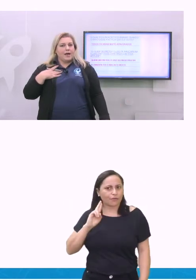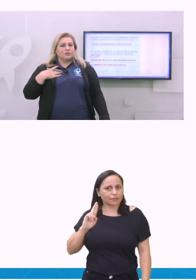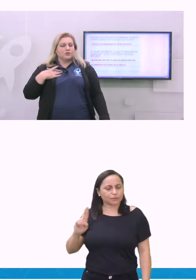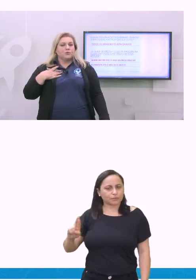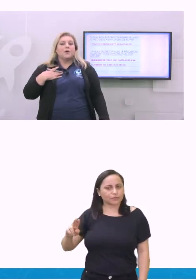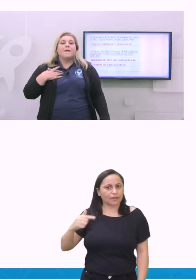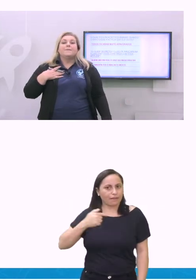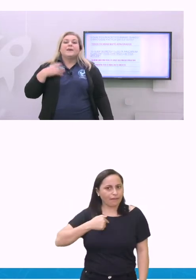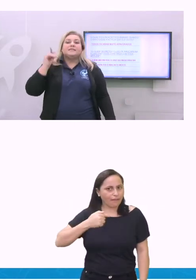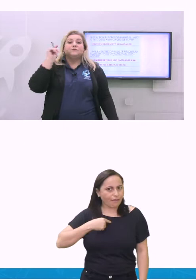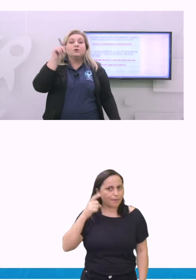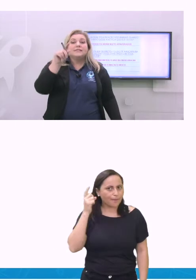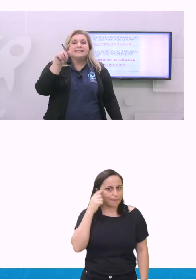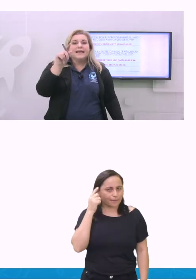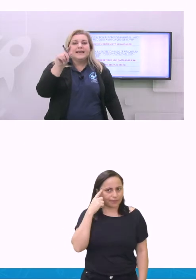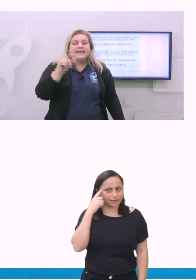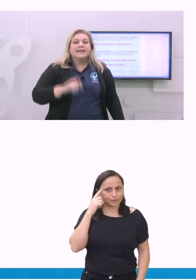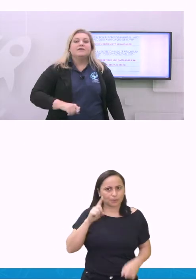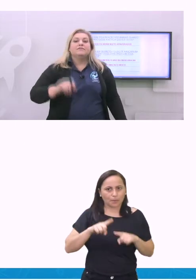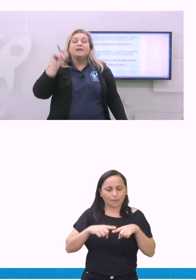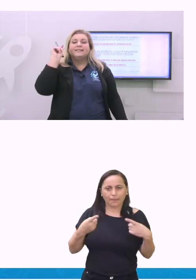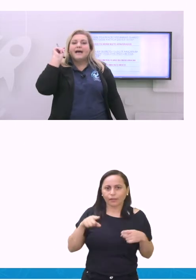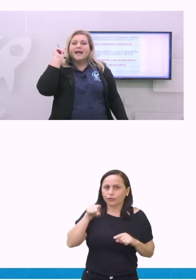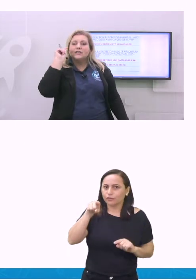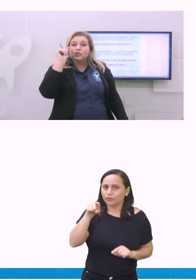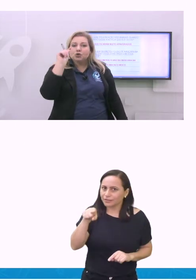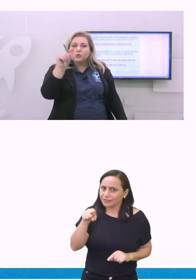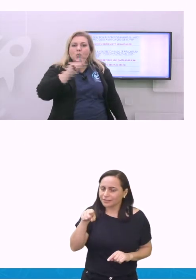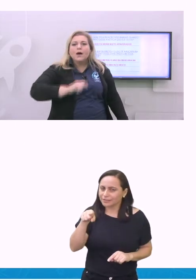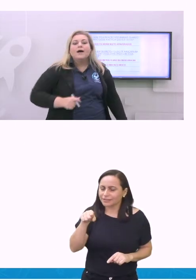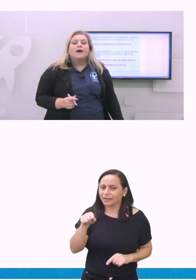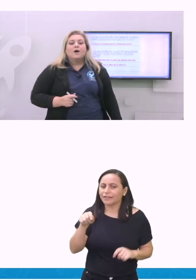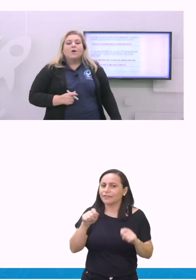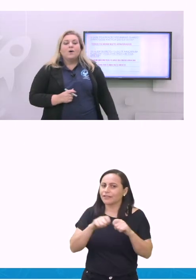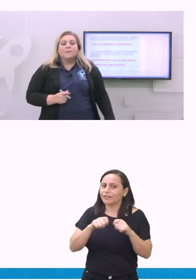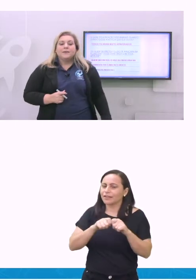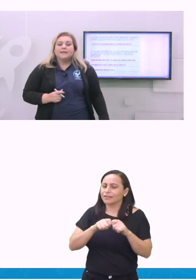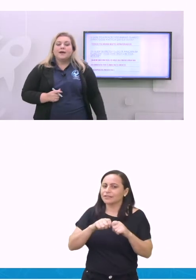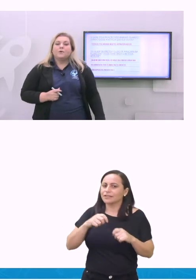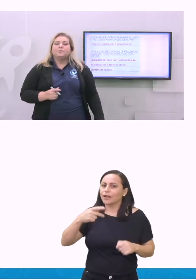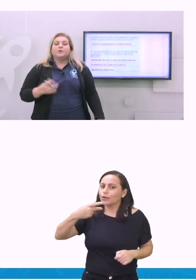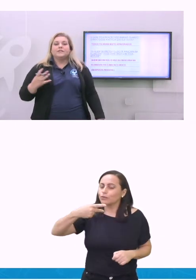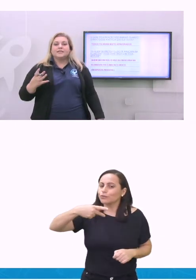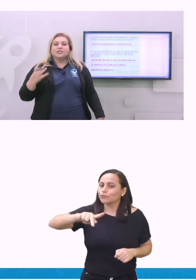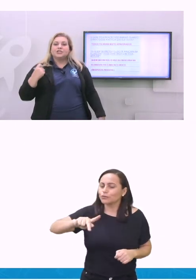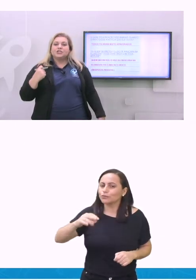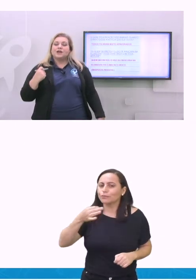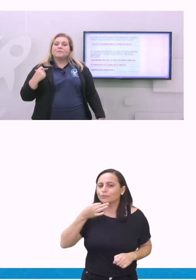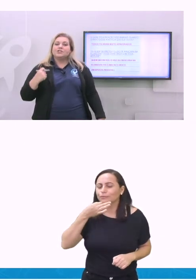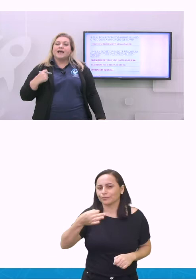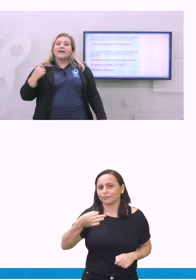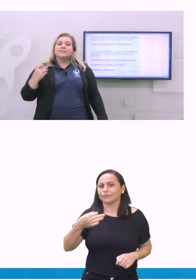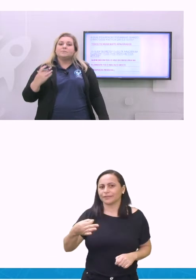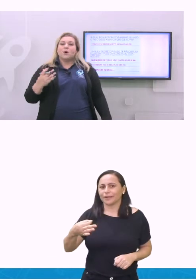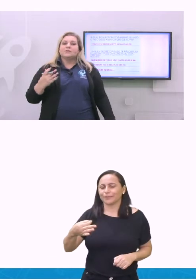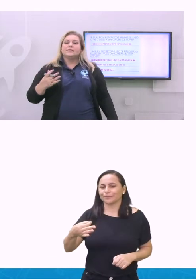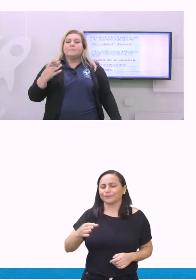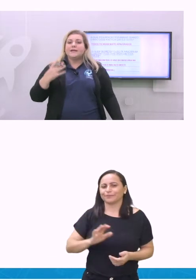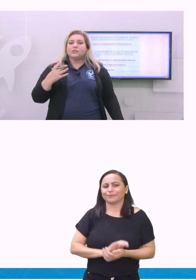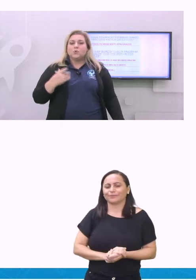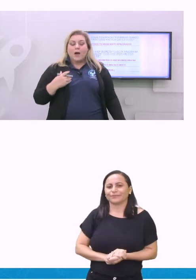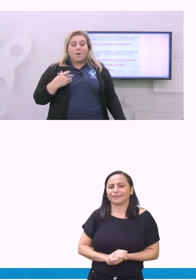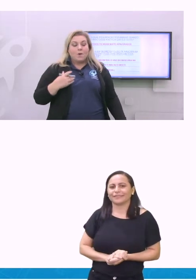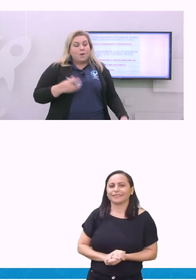eu acho, mas você aí vai dar a sua opinião. Por isso que a gente chama de